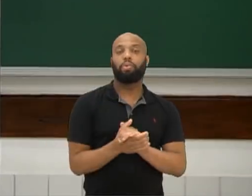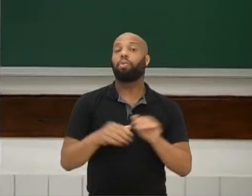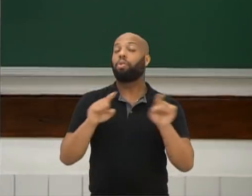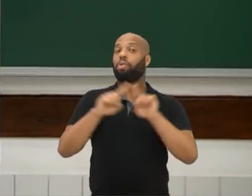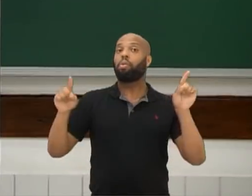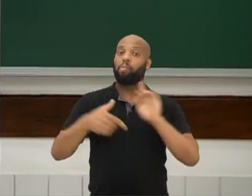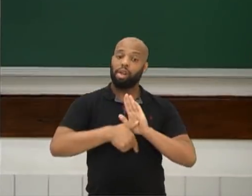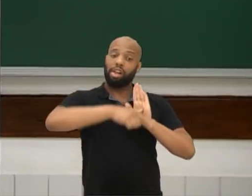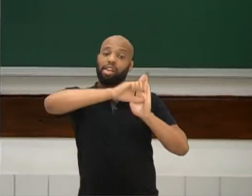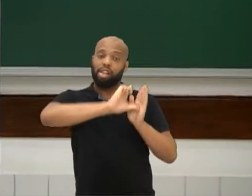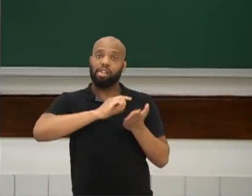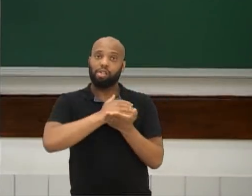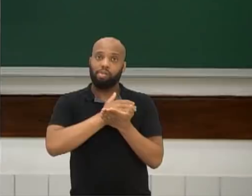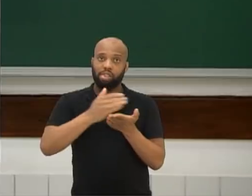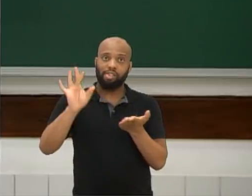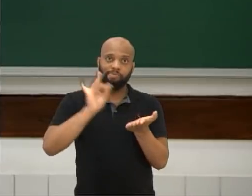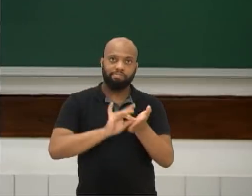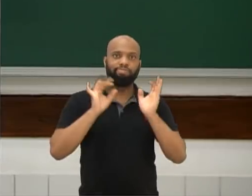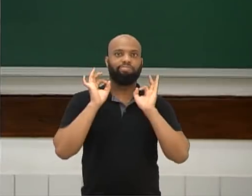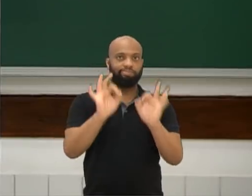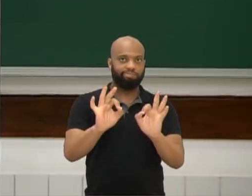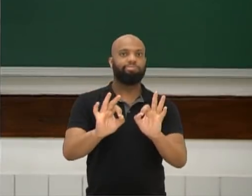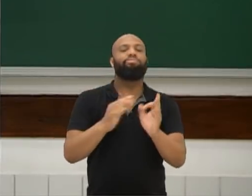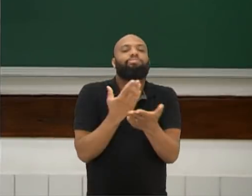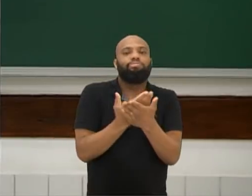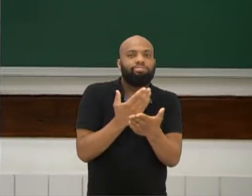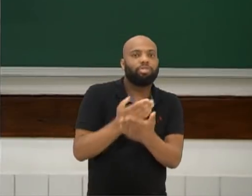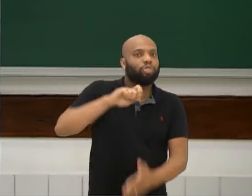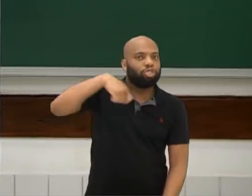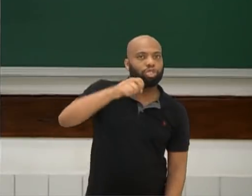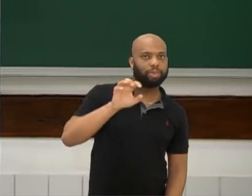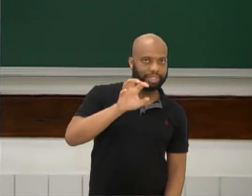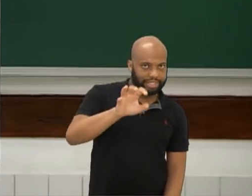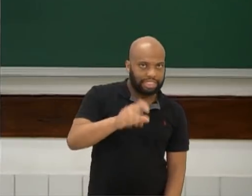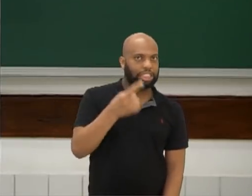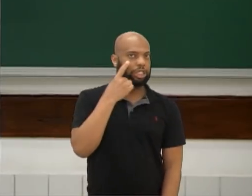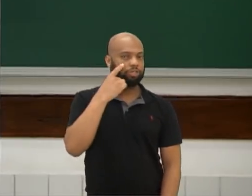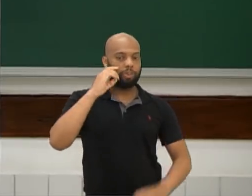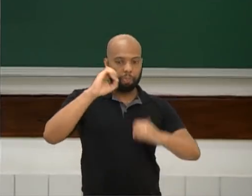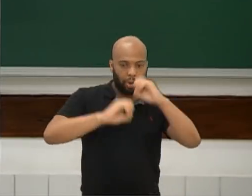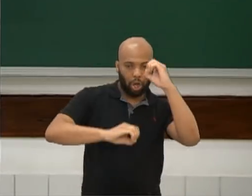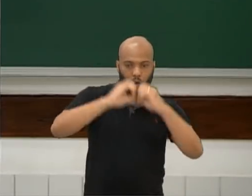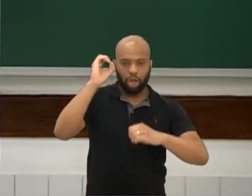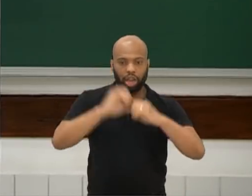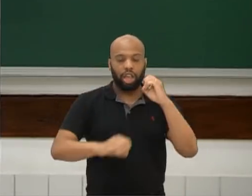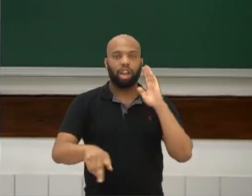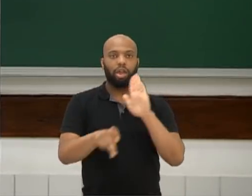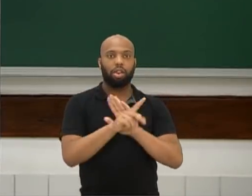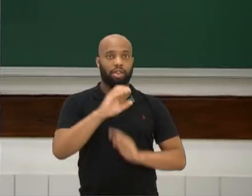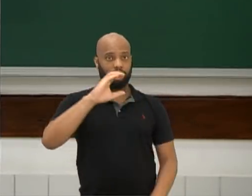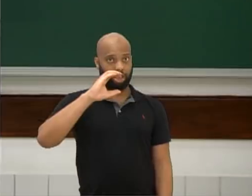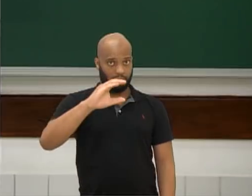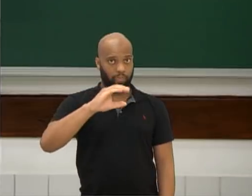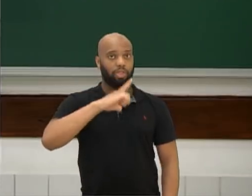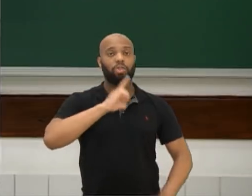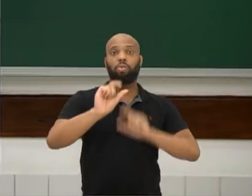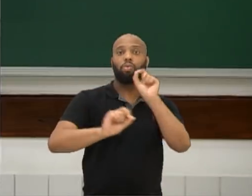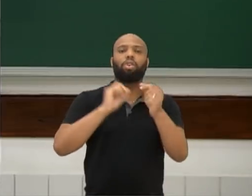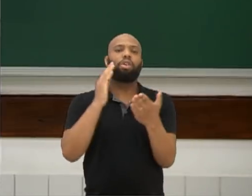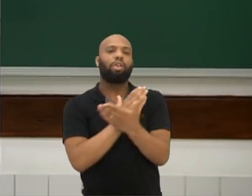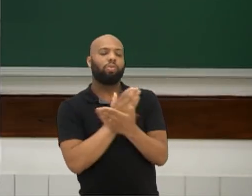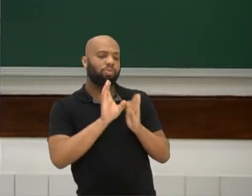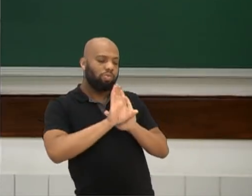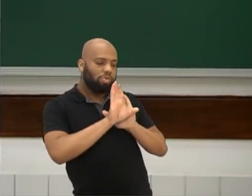gente começar de fato a trabalhar com a questão de ver as moléculas orgânicas, a gente vai retomar alguns